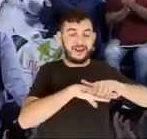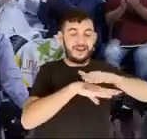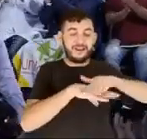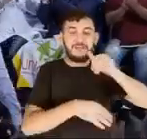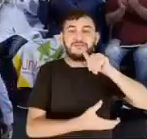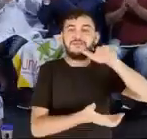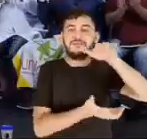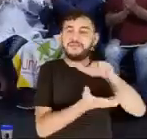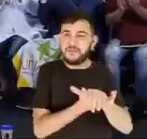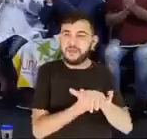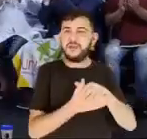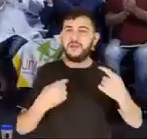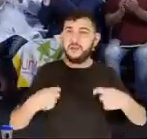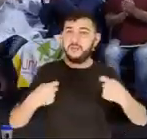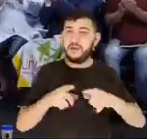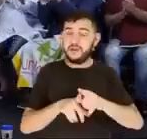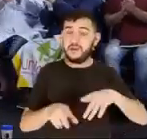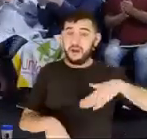que aprender a gostar.